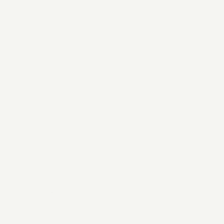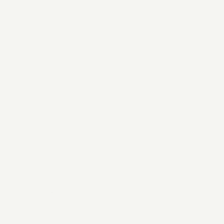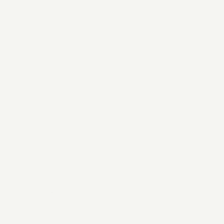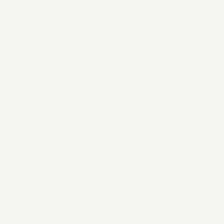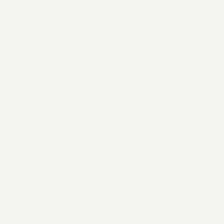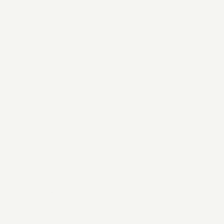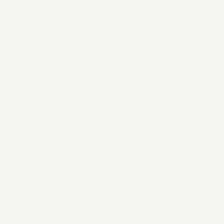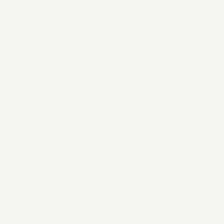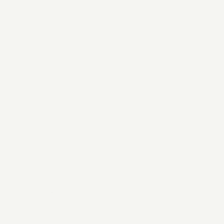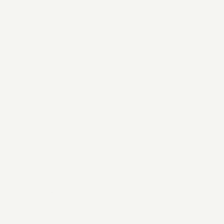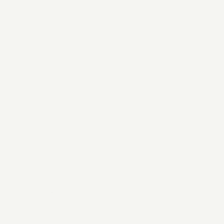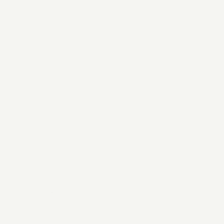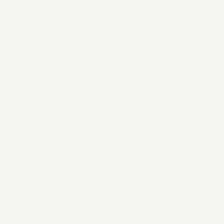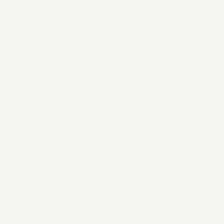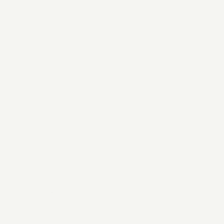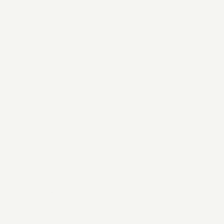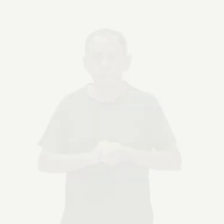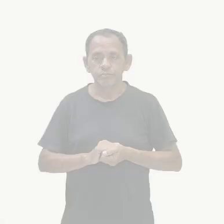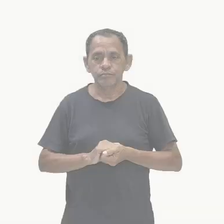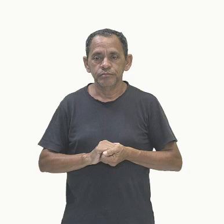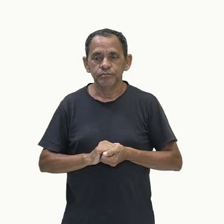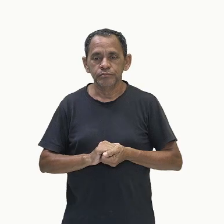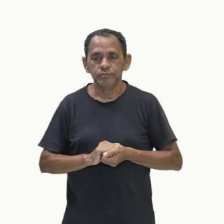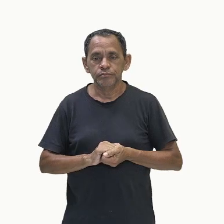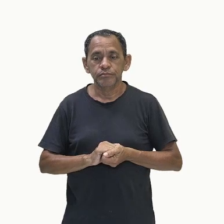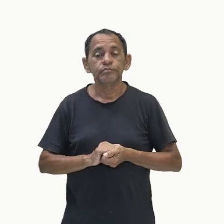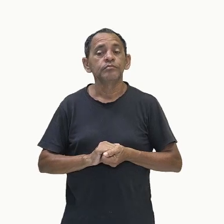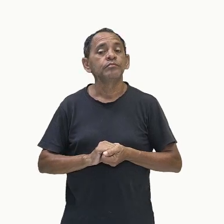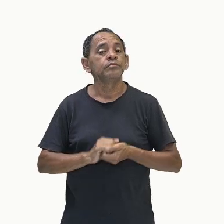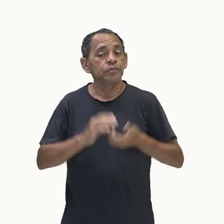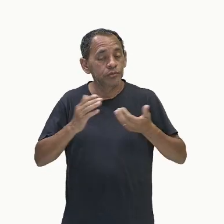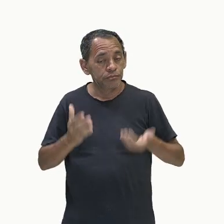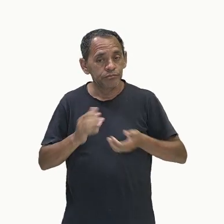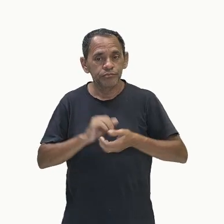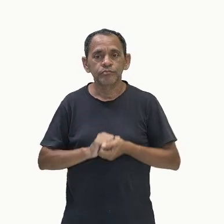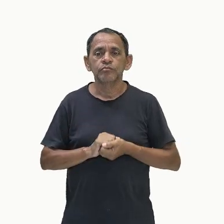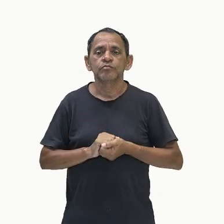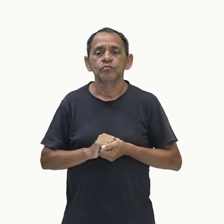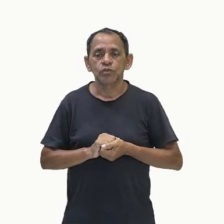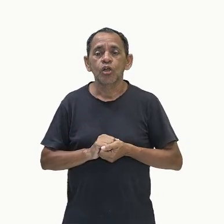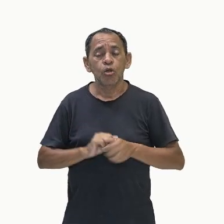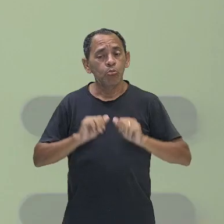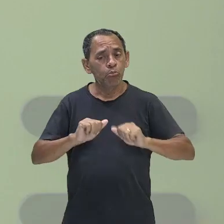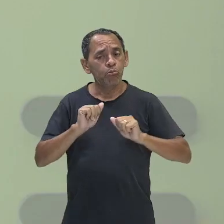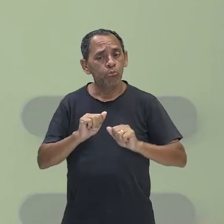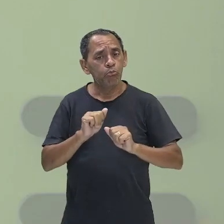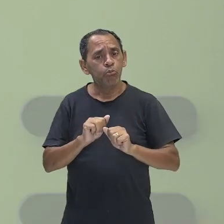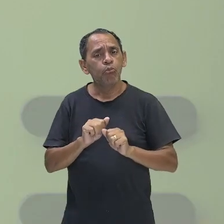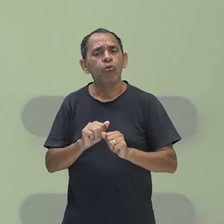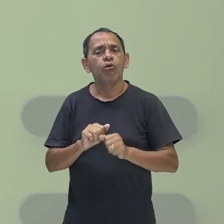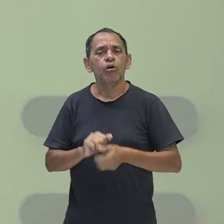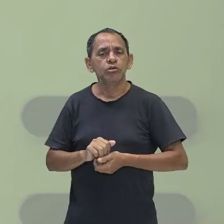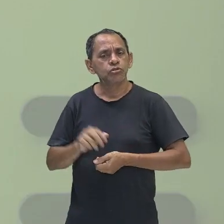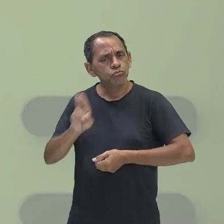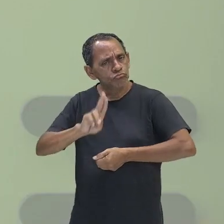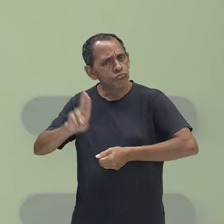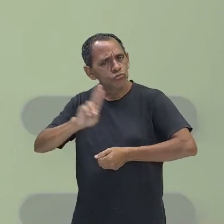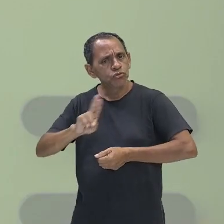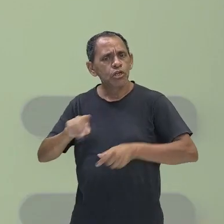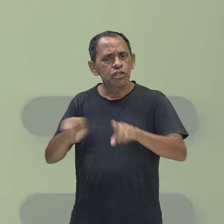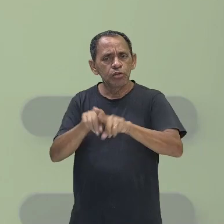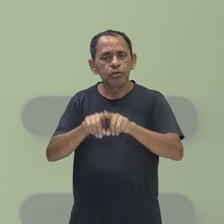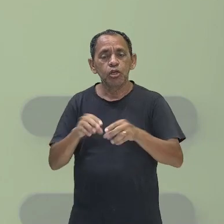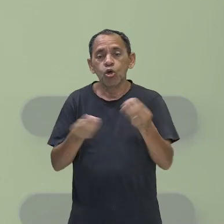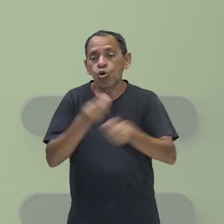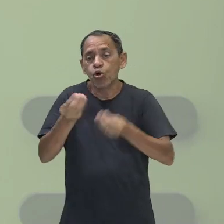ser útil para o diagnóstico e aconselhamento genético. E como é que ele a ciência pode contribuir com